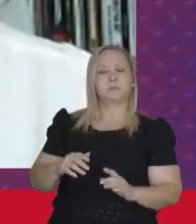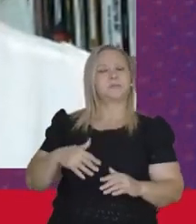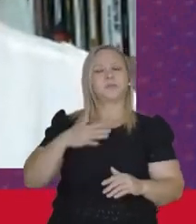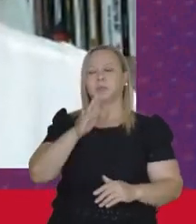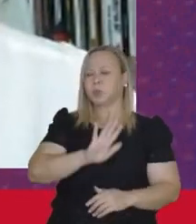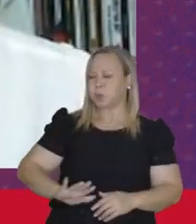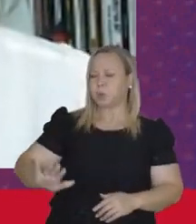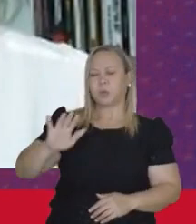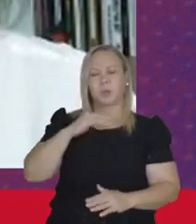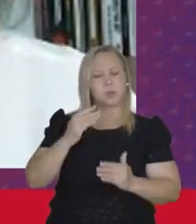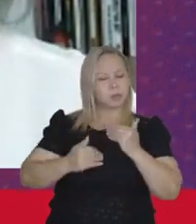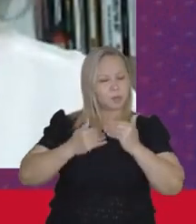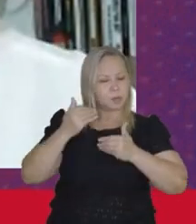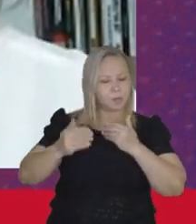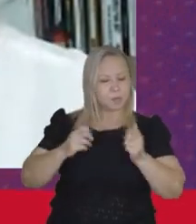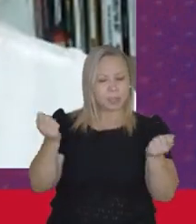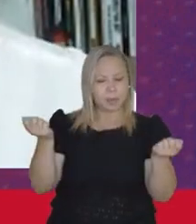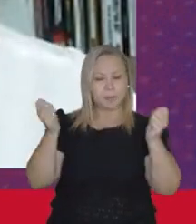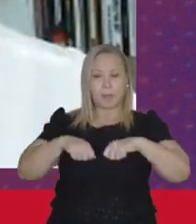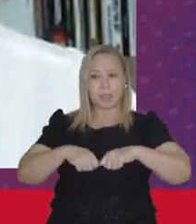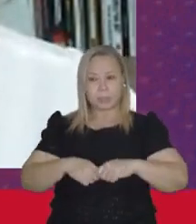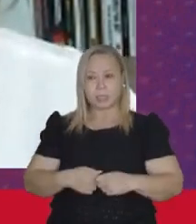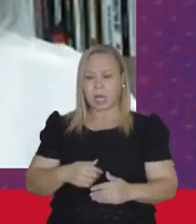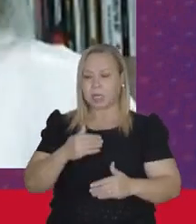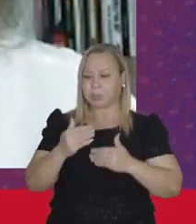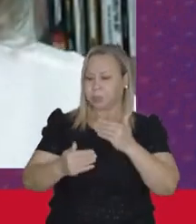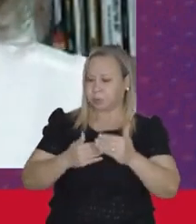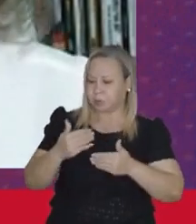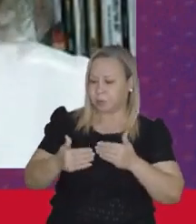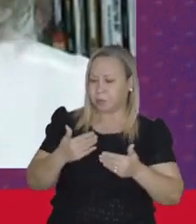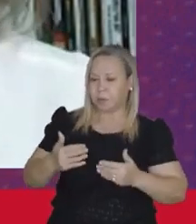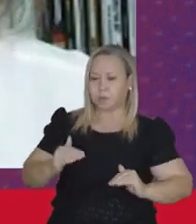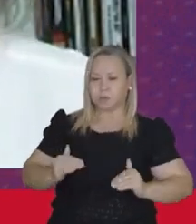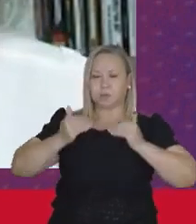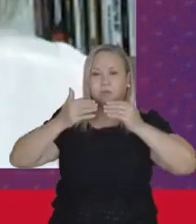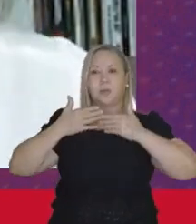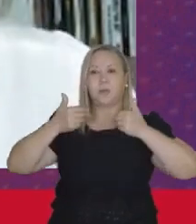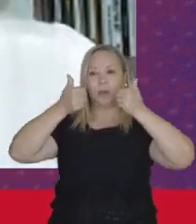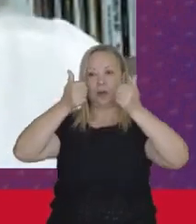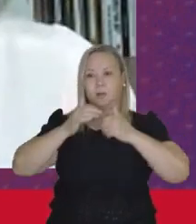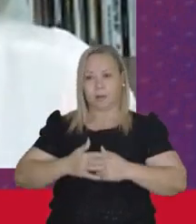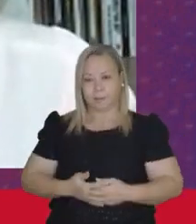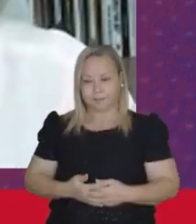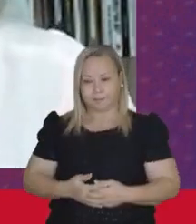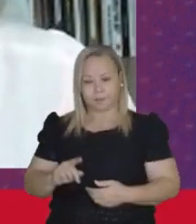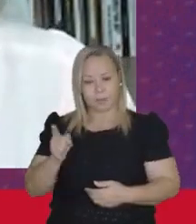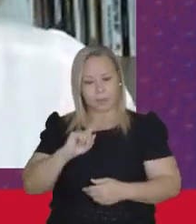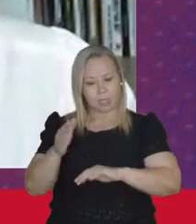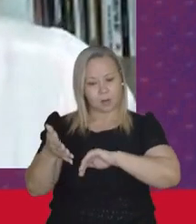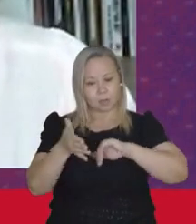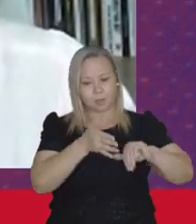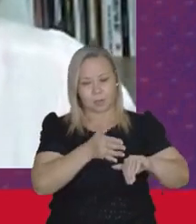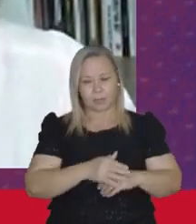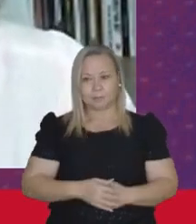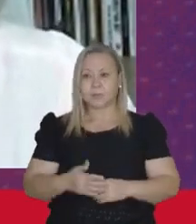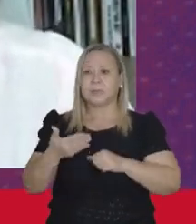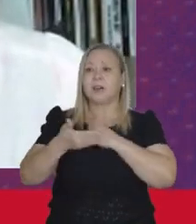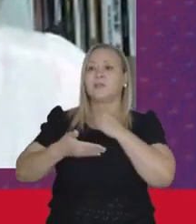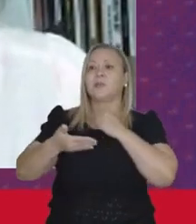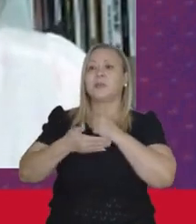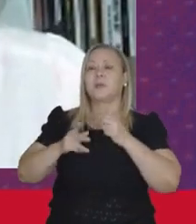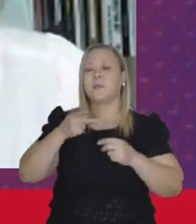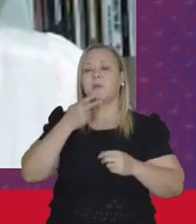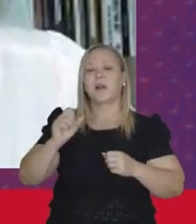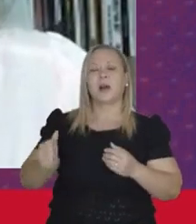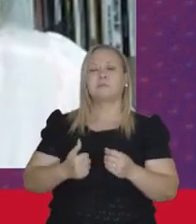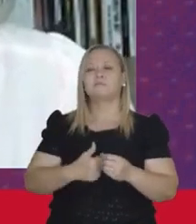potencialidades, e aqueles que vão estar apartados dos demais em classes e escolas especiais. Isso é fundamental para falar em